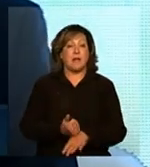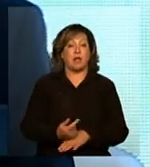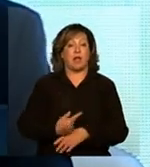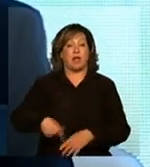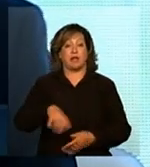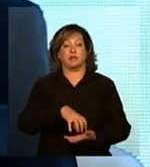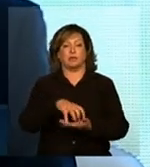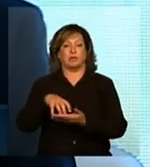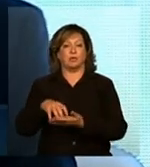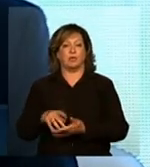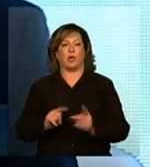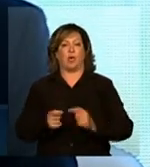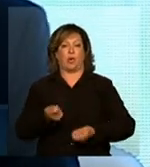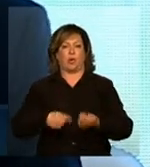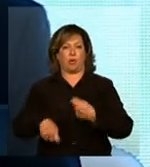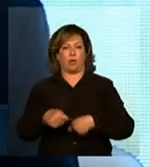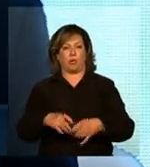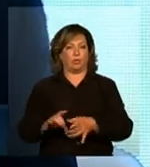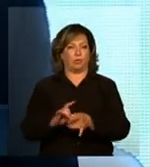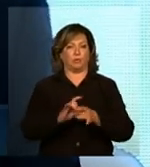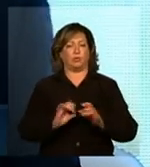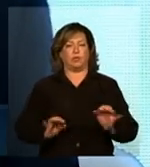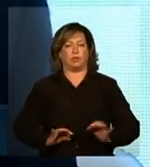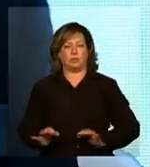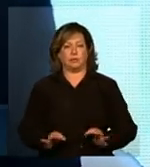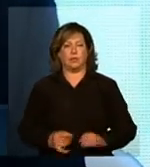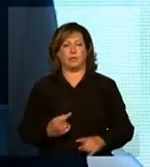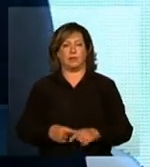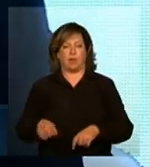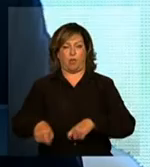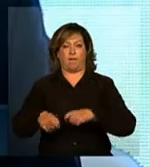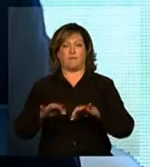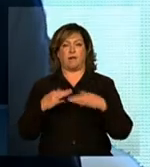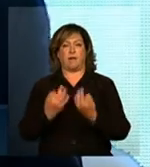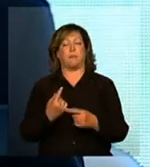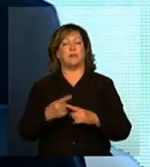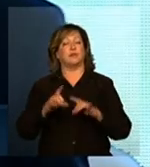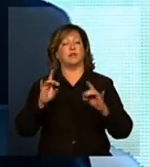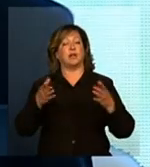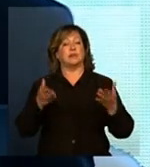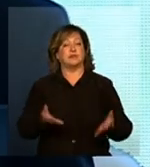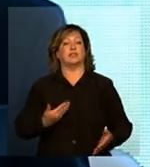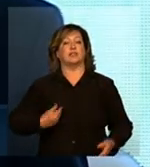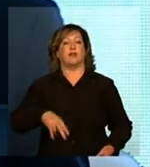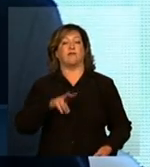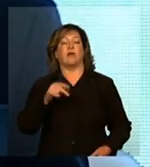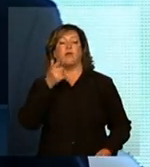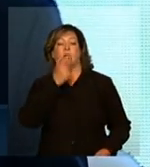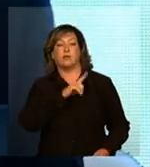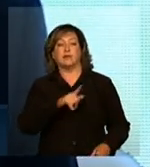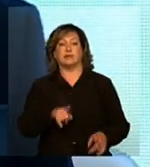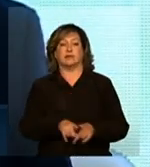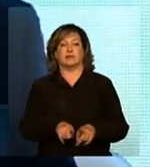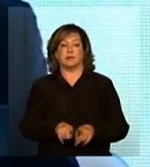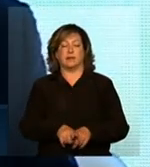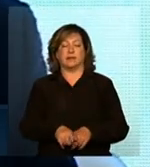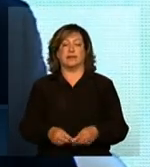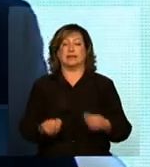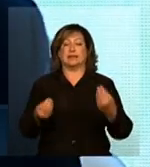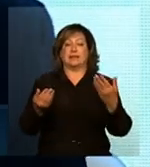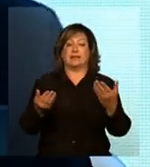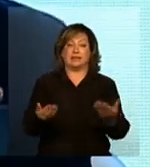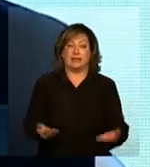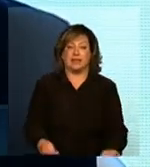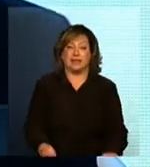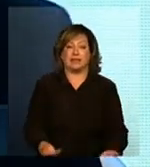organização econômica da agricultura familiar, porque só assim também nós vamos conseguir não só ofertar o que a gente tem